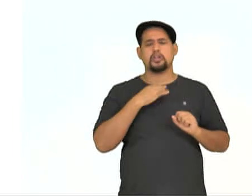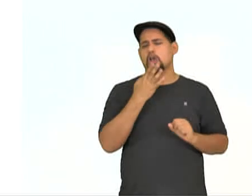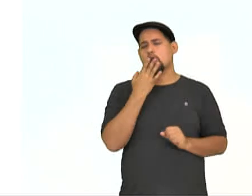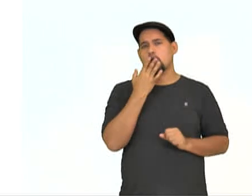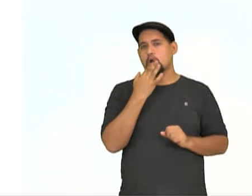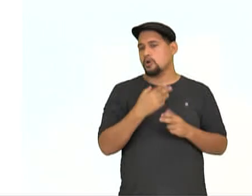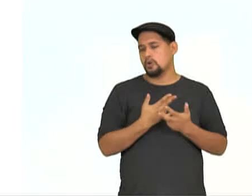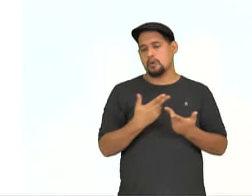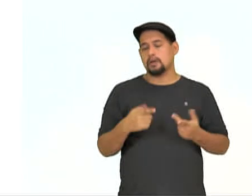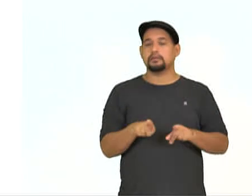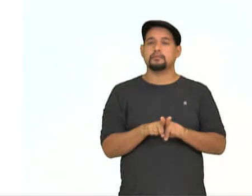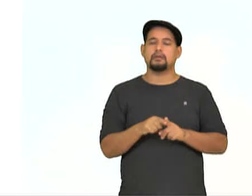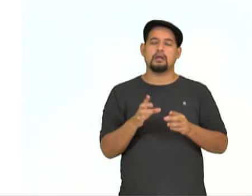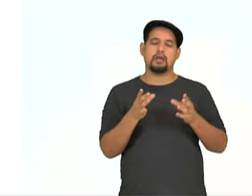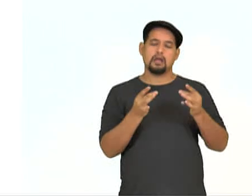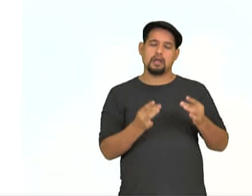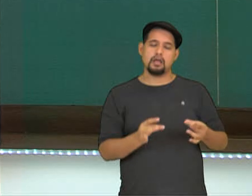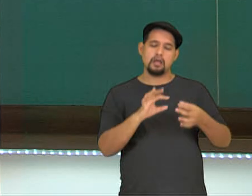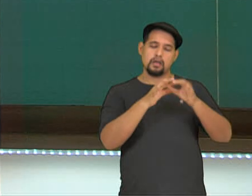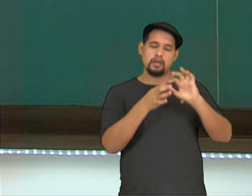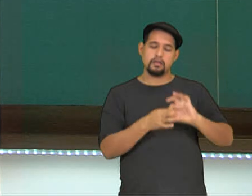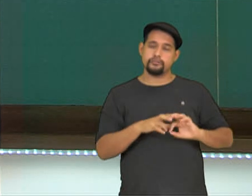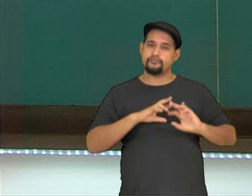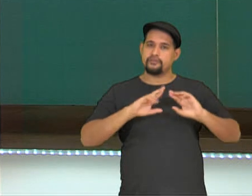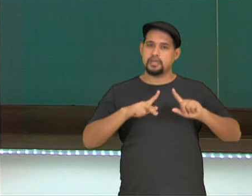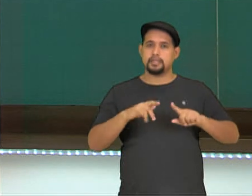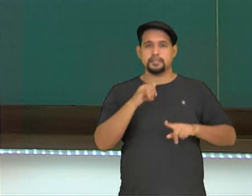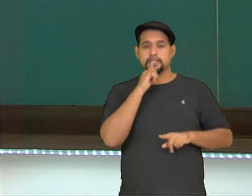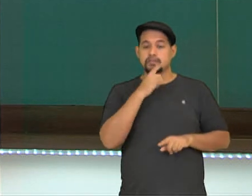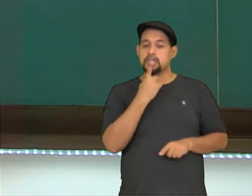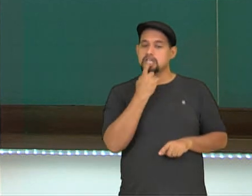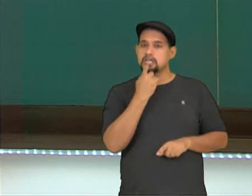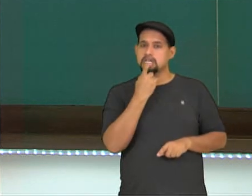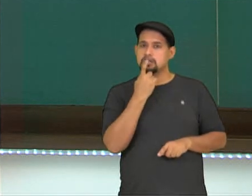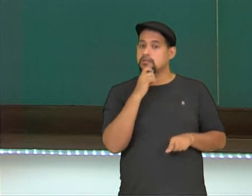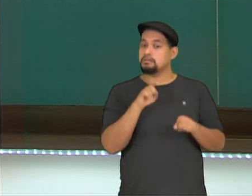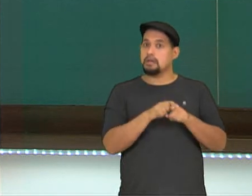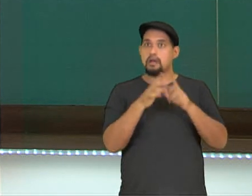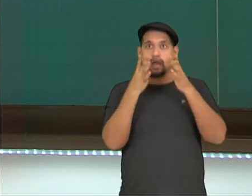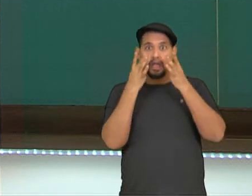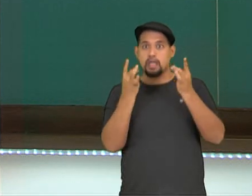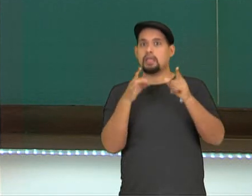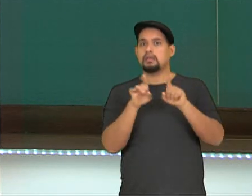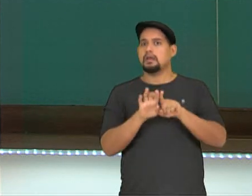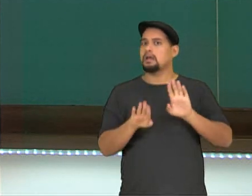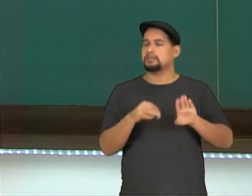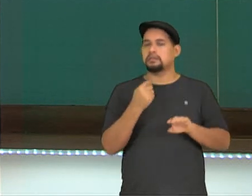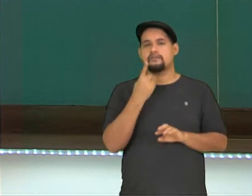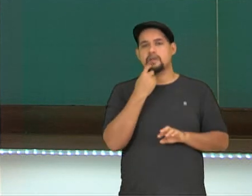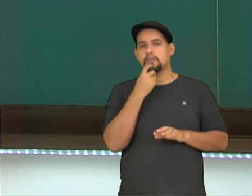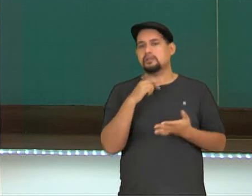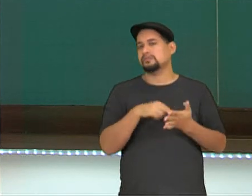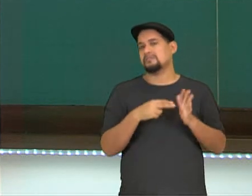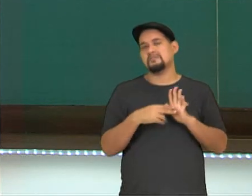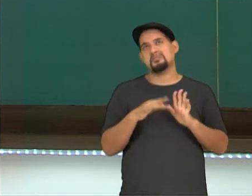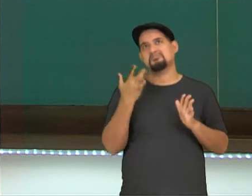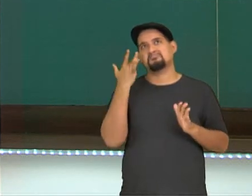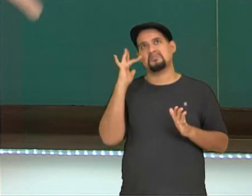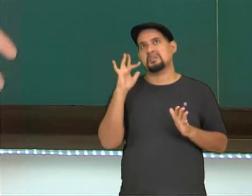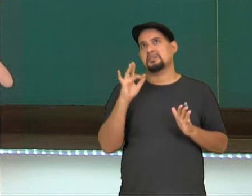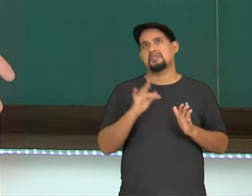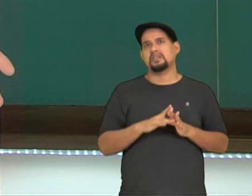natural. Então, cada contexto dá um significado, que nem nós temos o vermelho como alerta. Em outro local, o vermelho talvez seja uma coisa